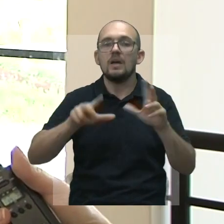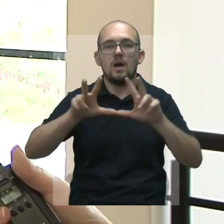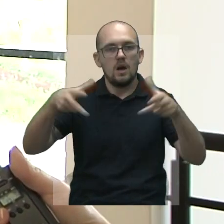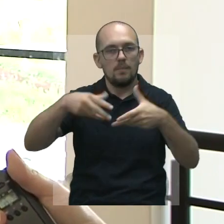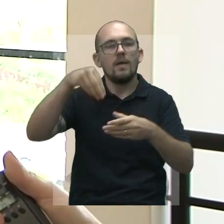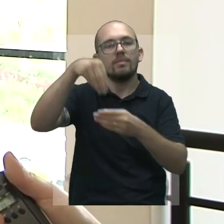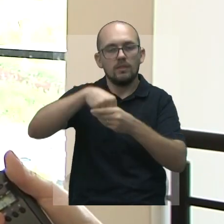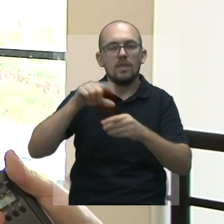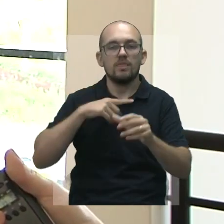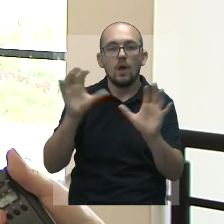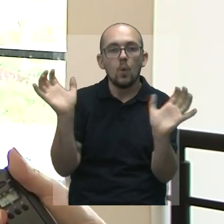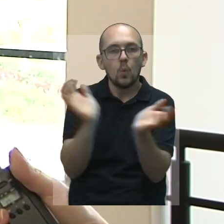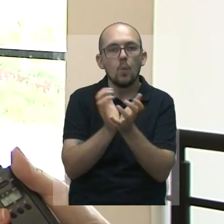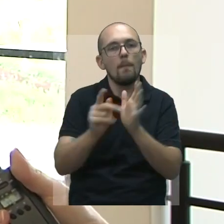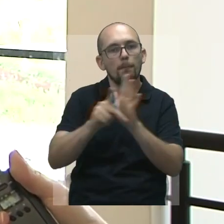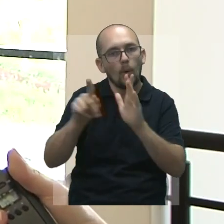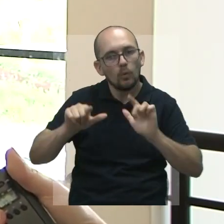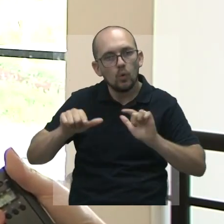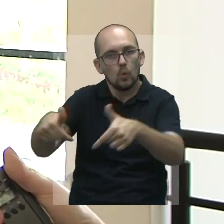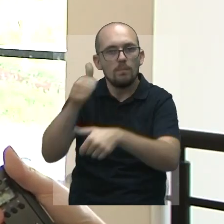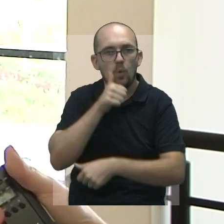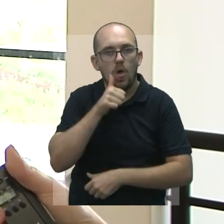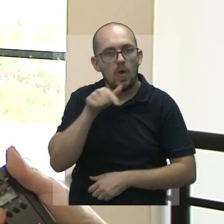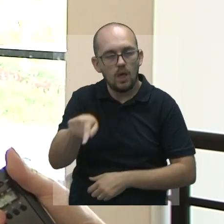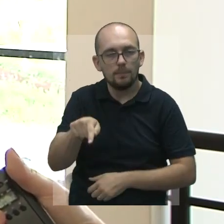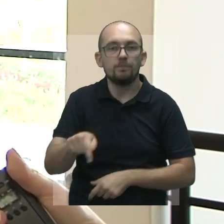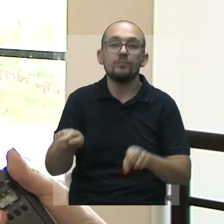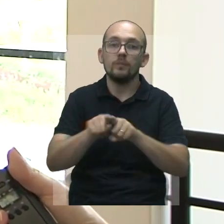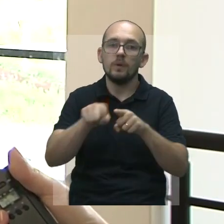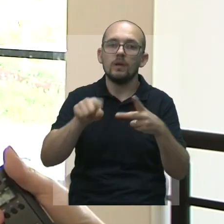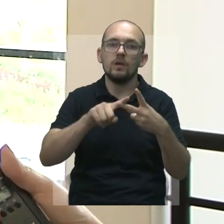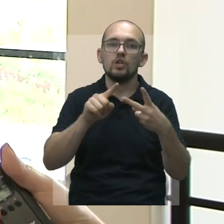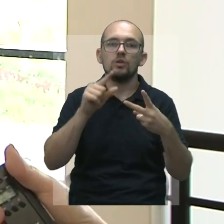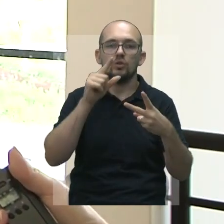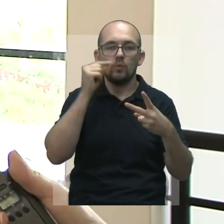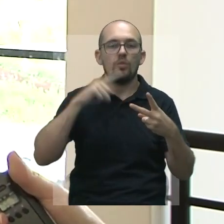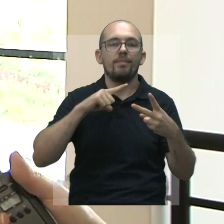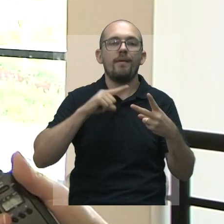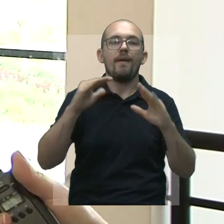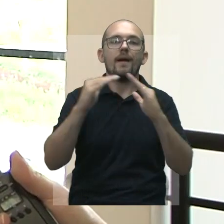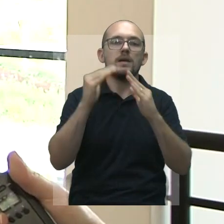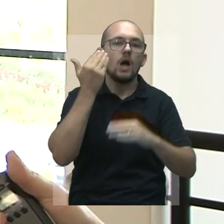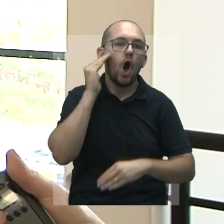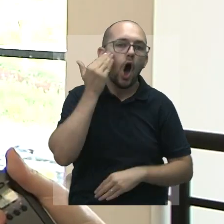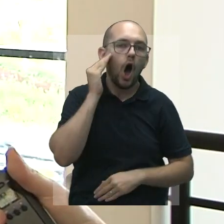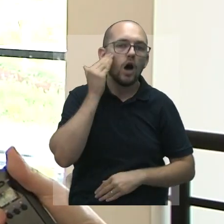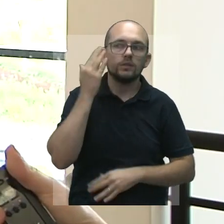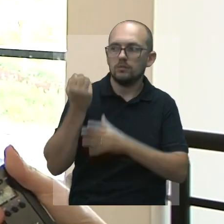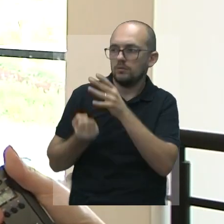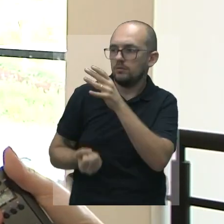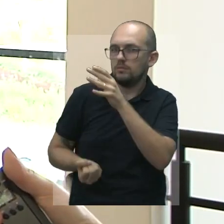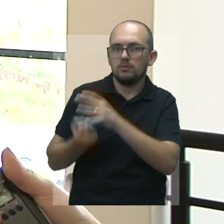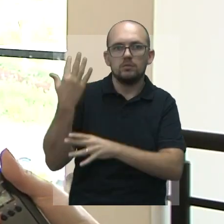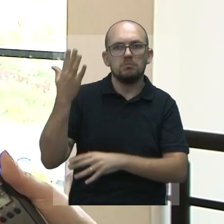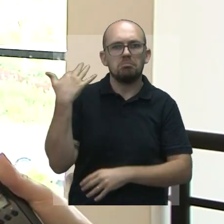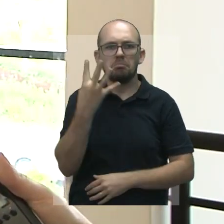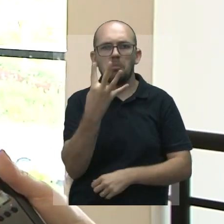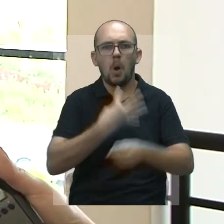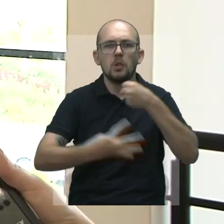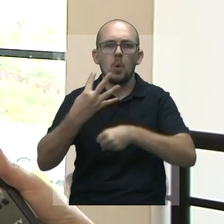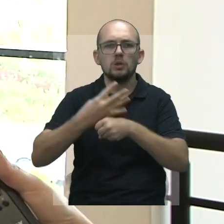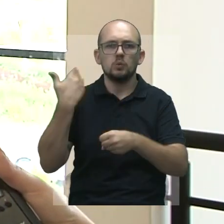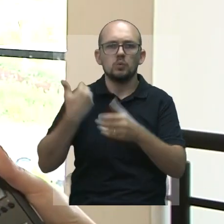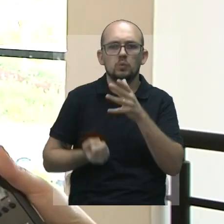Procuradoria em Defesa da Mulher. Jaú nós temos também a Casa Rosa, que foi criada já há aproximadamente 4